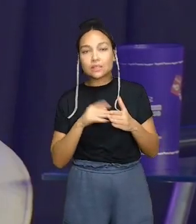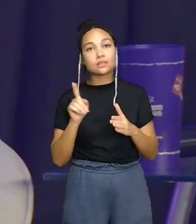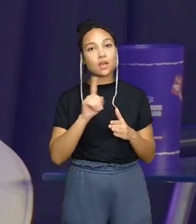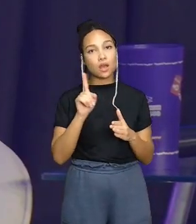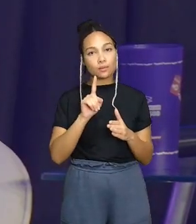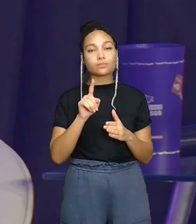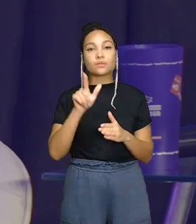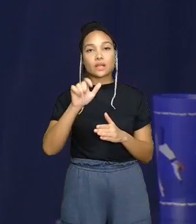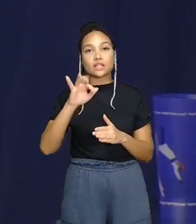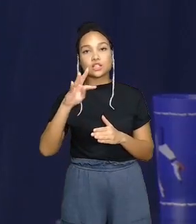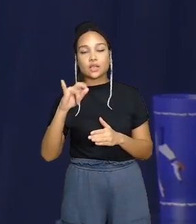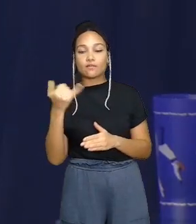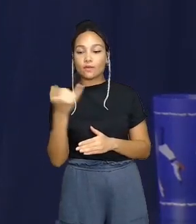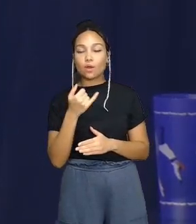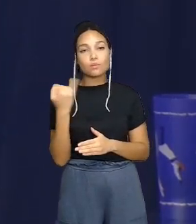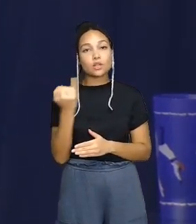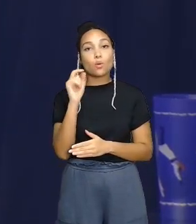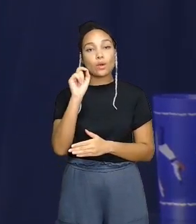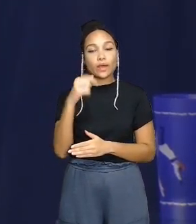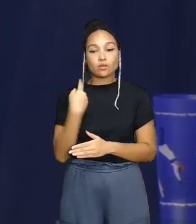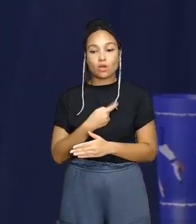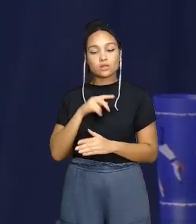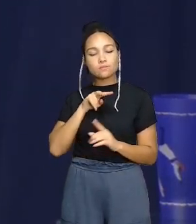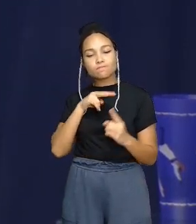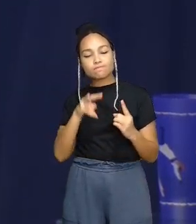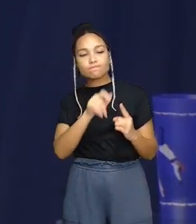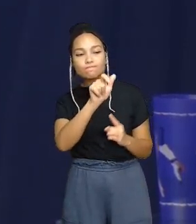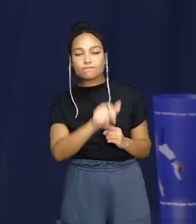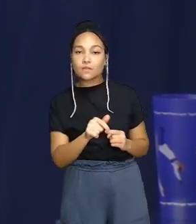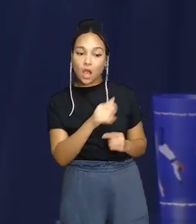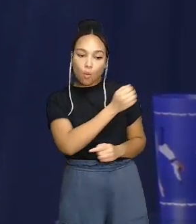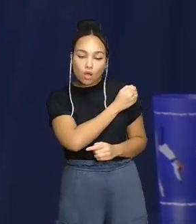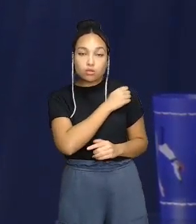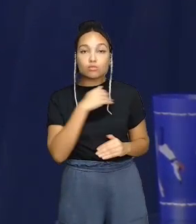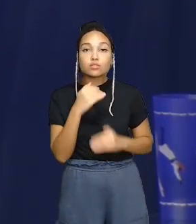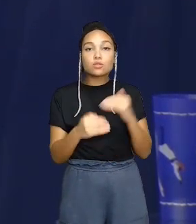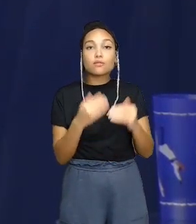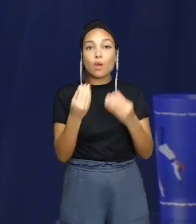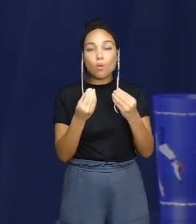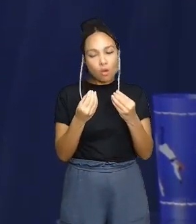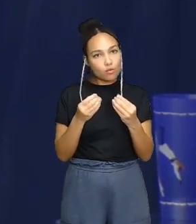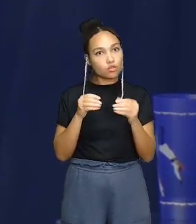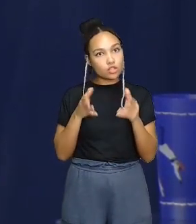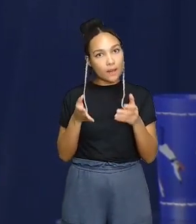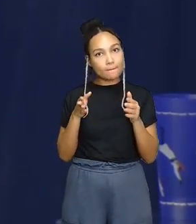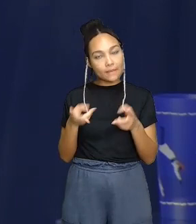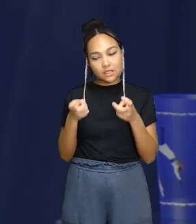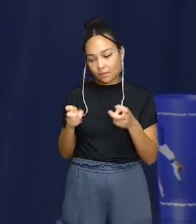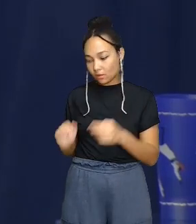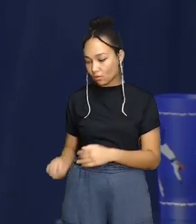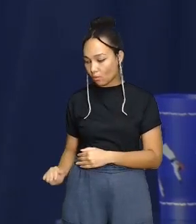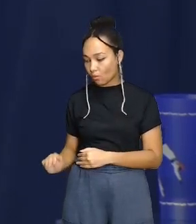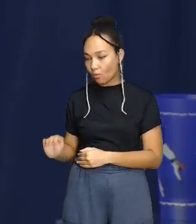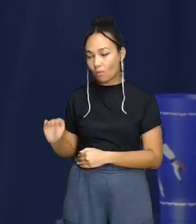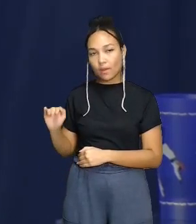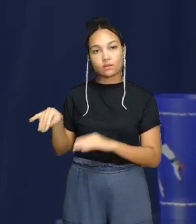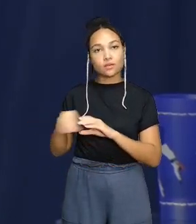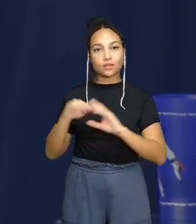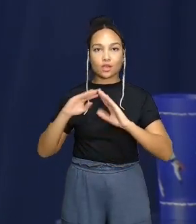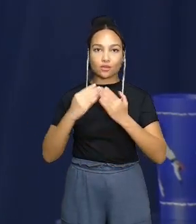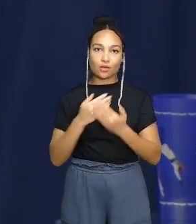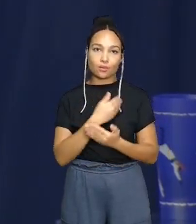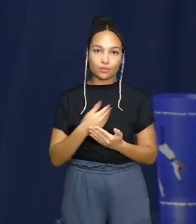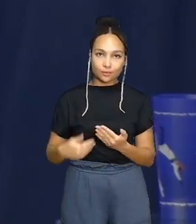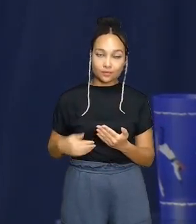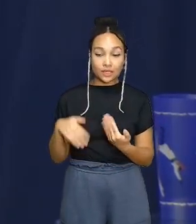que é olhar para o desenvolvimento desse estudante desde o começo do processo na escola, né? Então, esse olhar, a